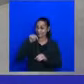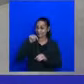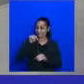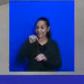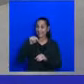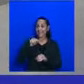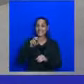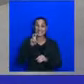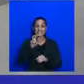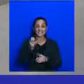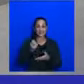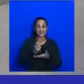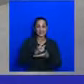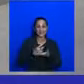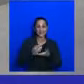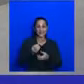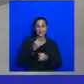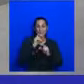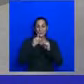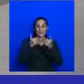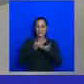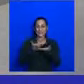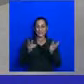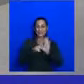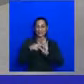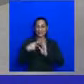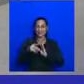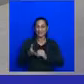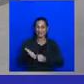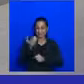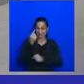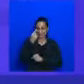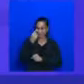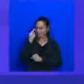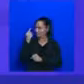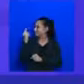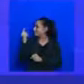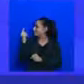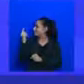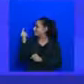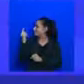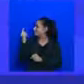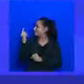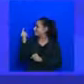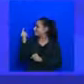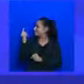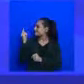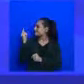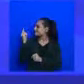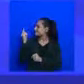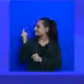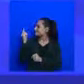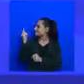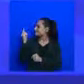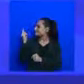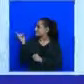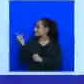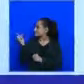números, vamos sortear 5. Boa sorte para você. Bolas posicionadas.